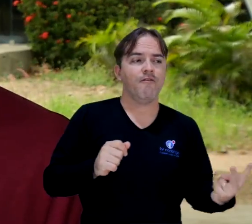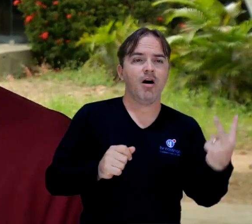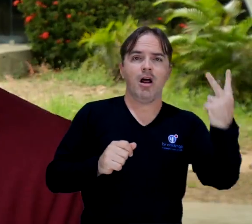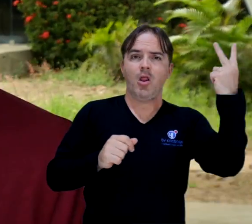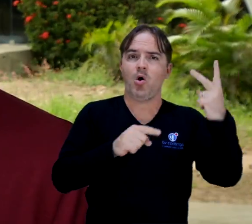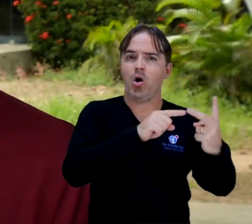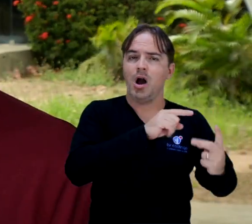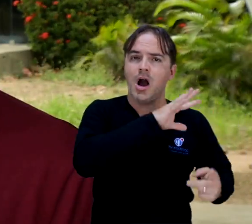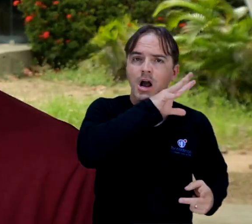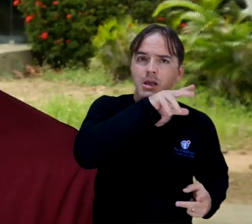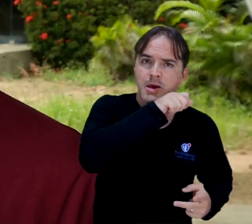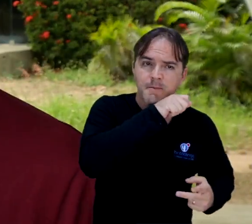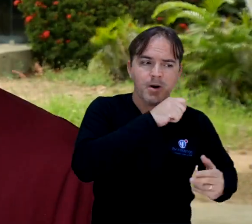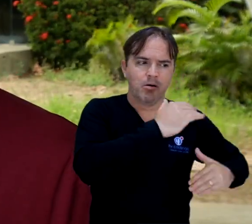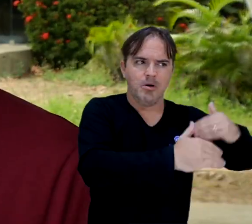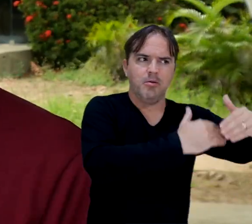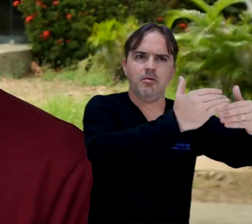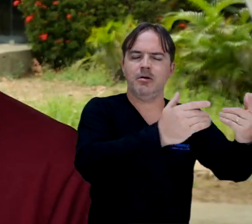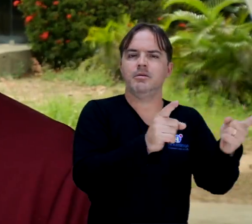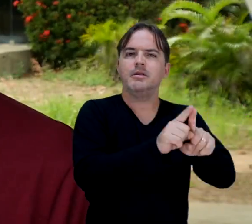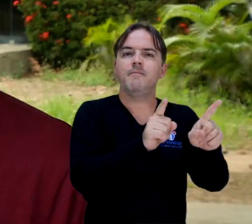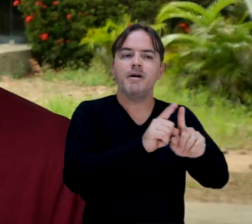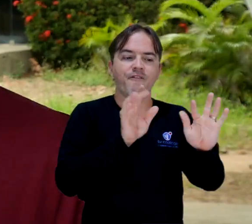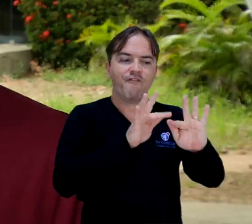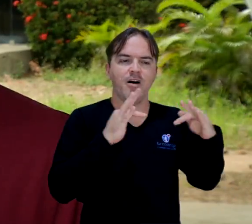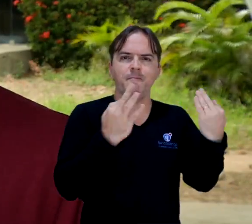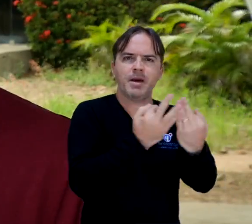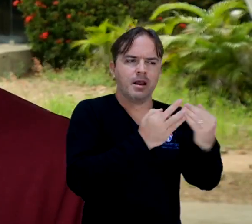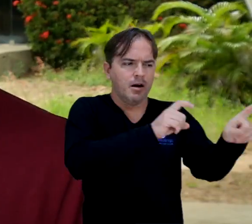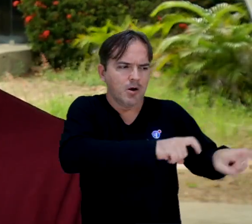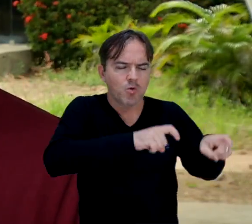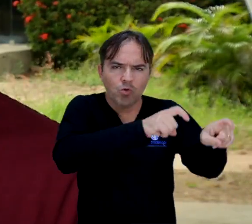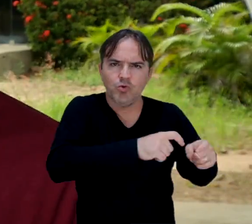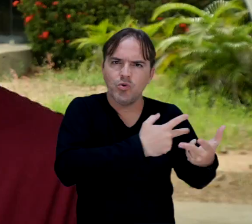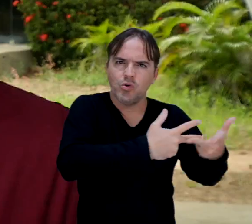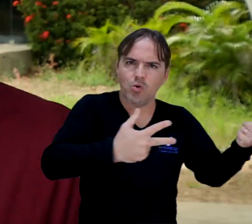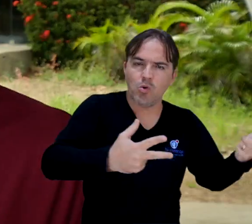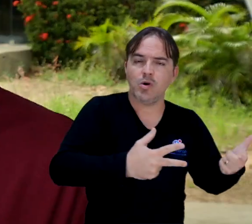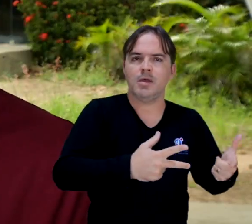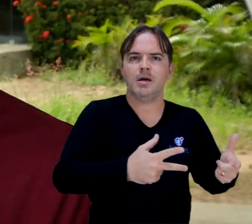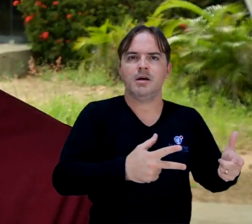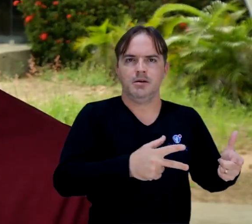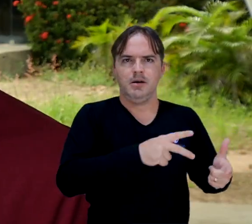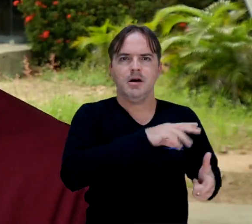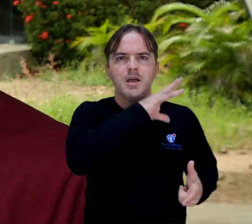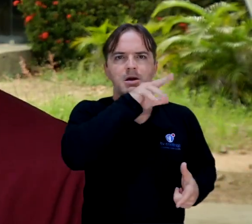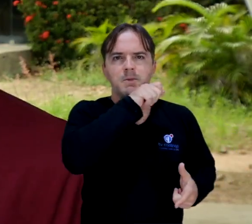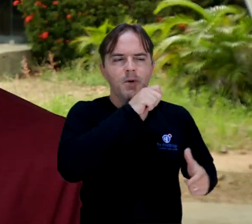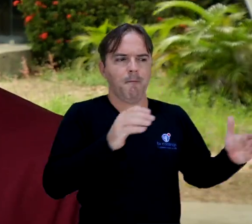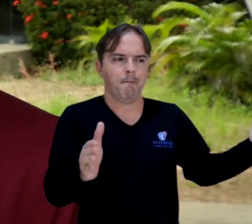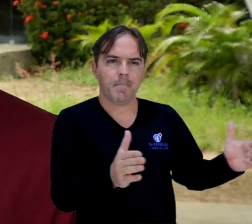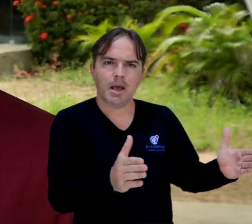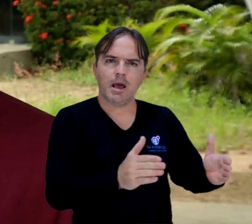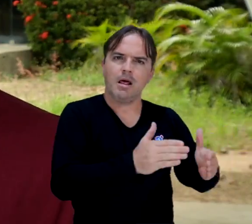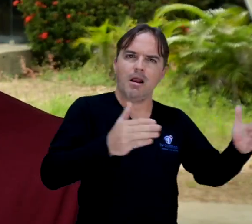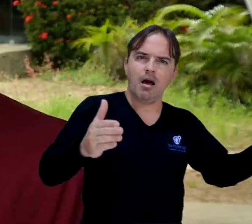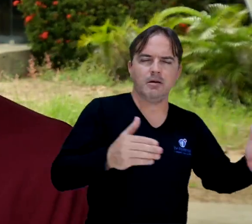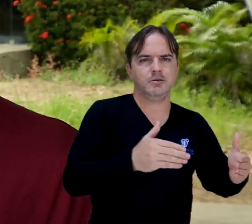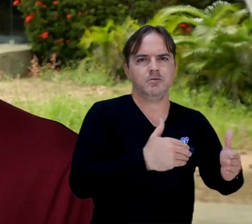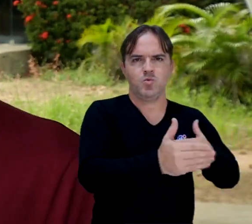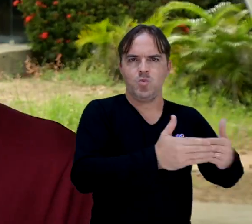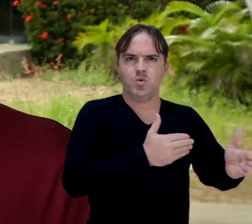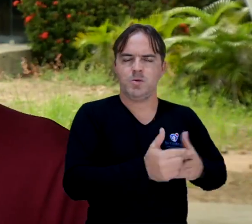de valorização da produção animal, da agricultura familiar e da questão de produzir pequenos animais mesmo, dentro de